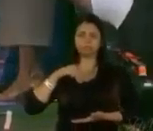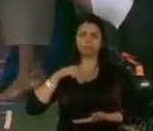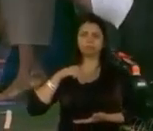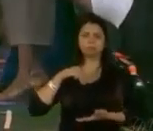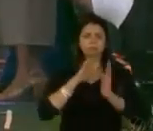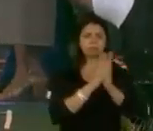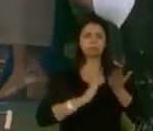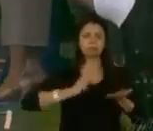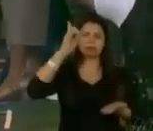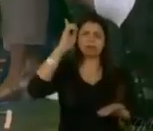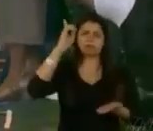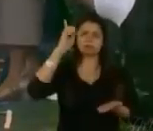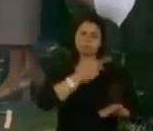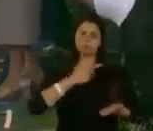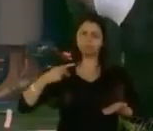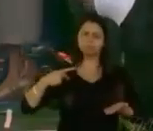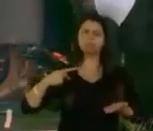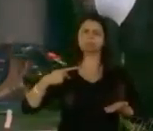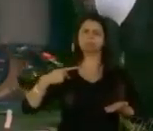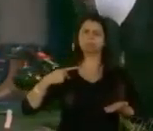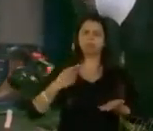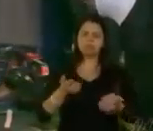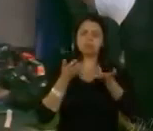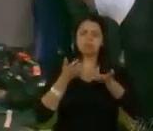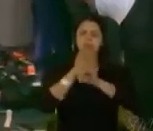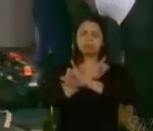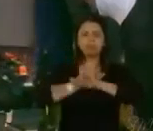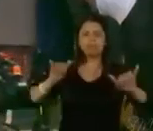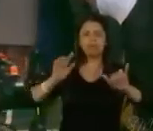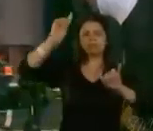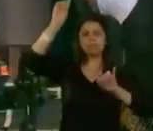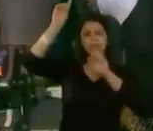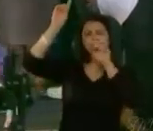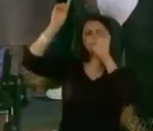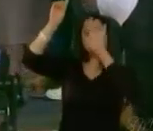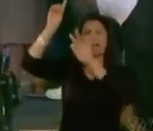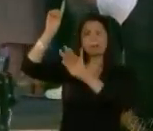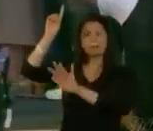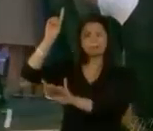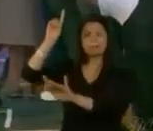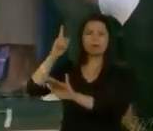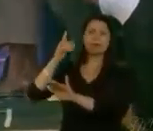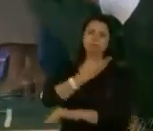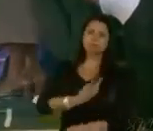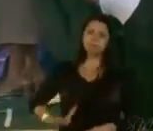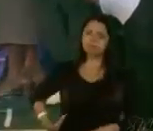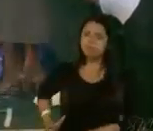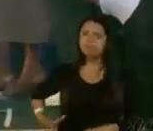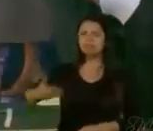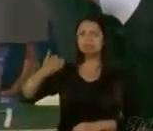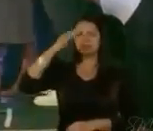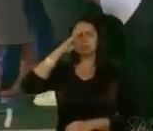da tua palavra, nós queremos declarar a tua bênção sobre o presidente,